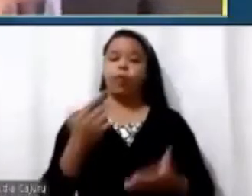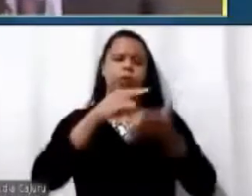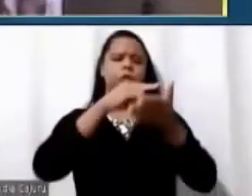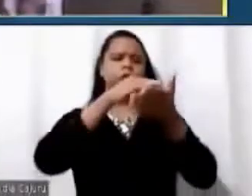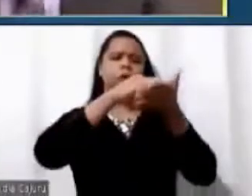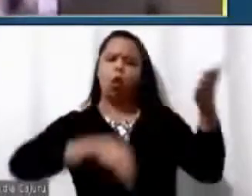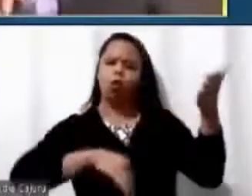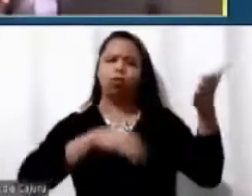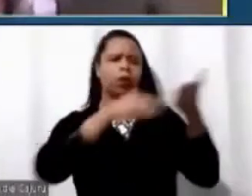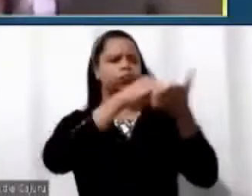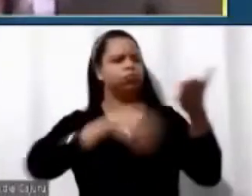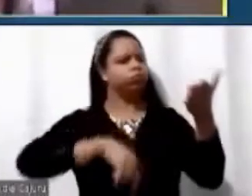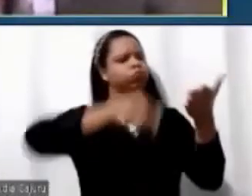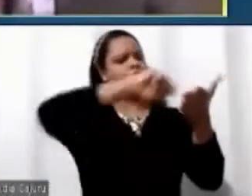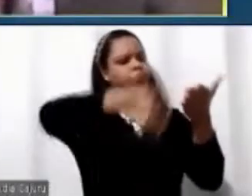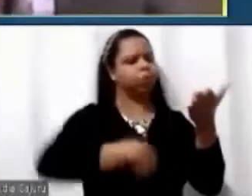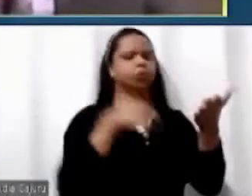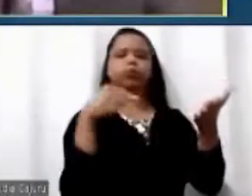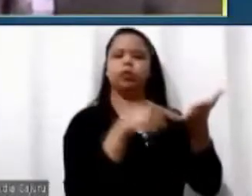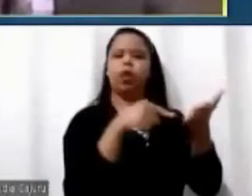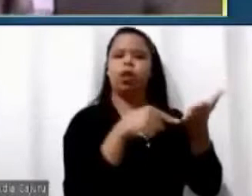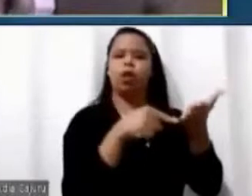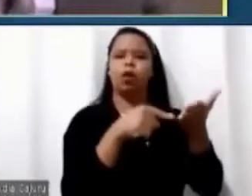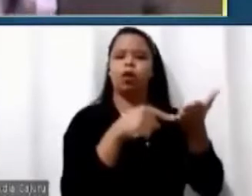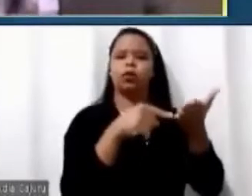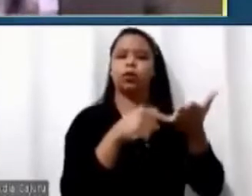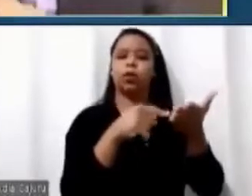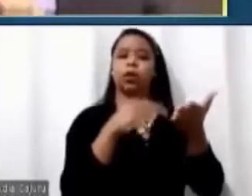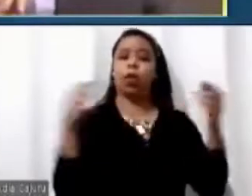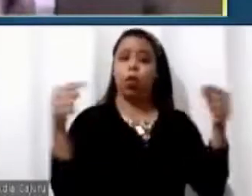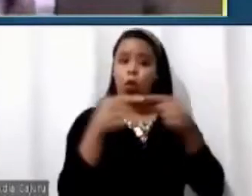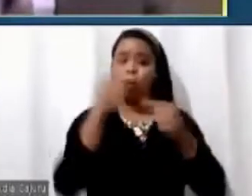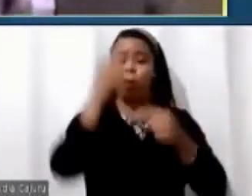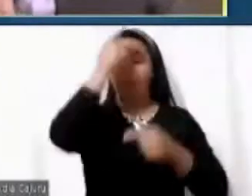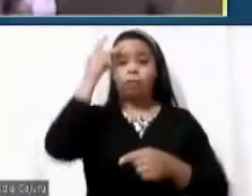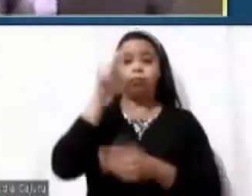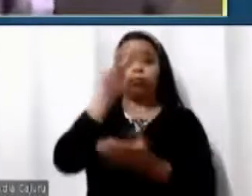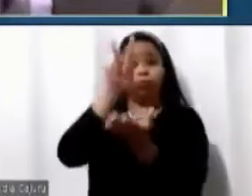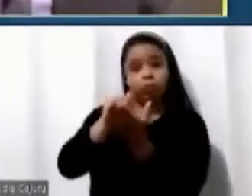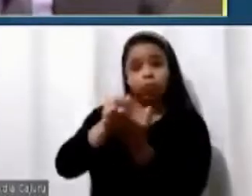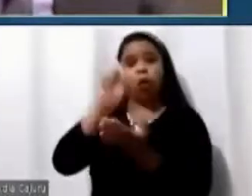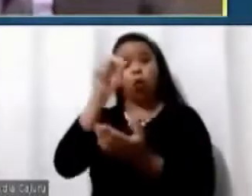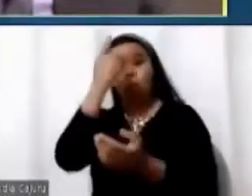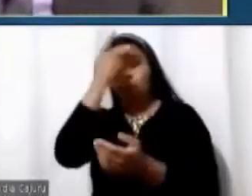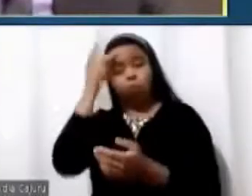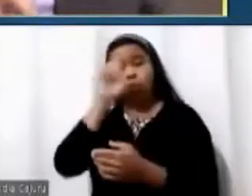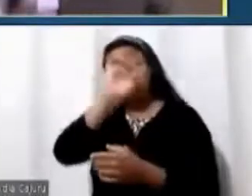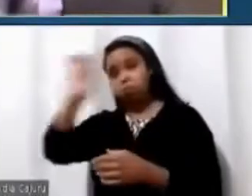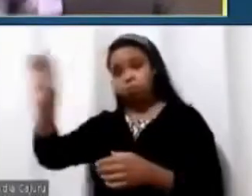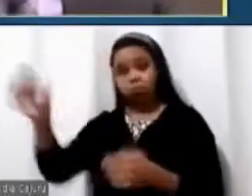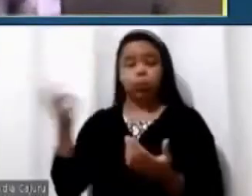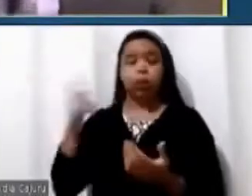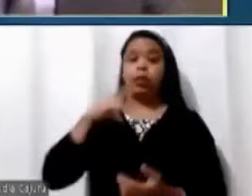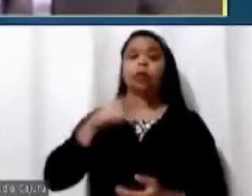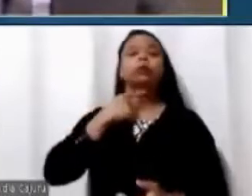classe médica tem uma certa desconfiança, encara aquilo como sendo algo que vai